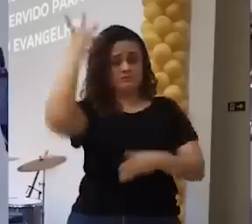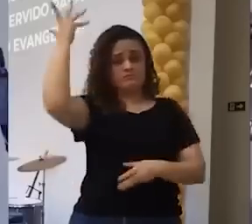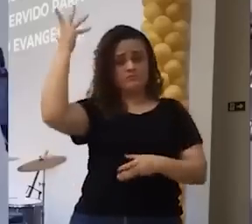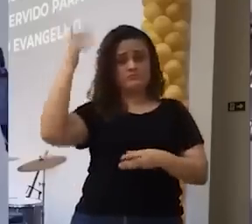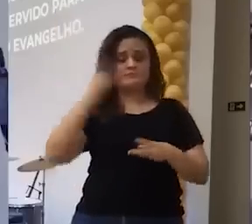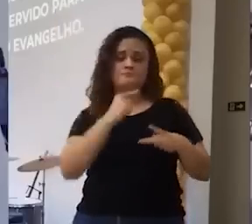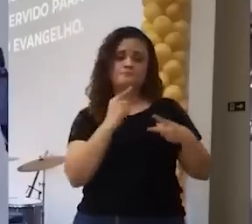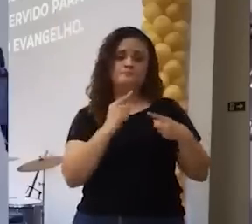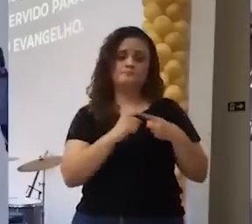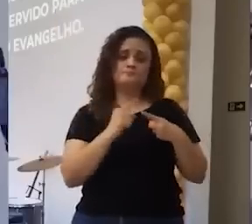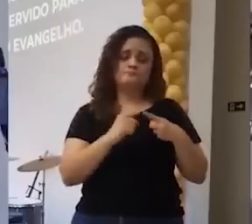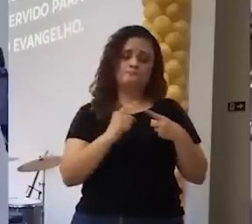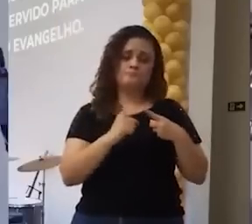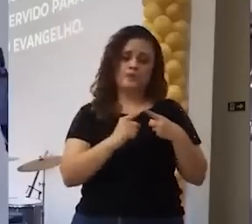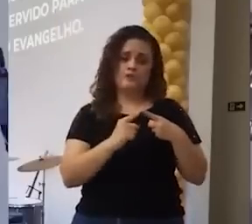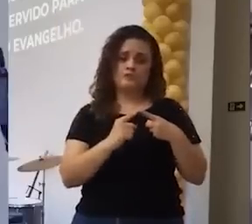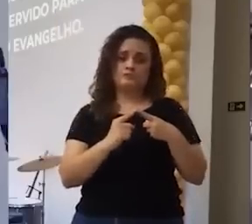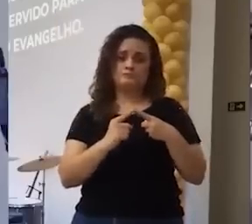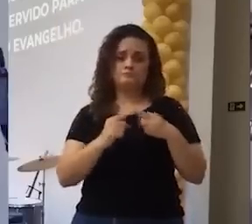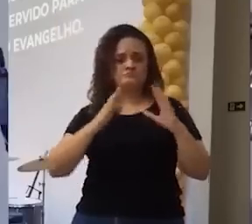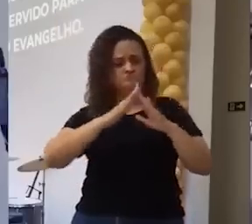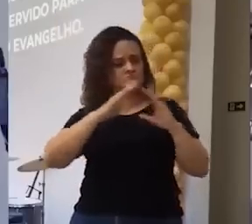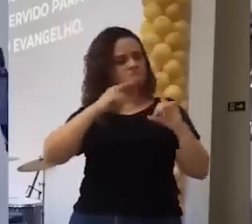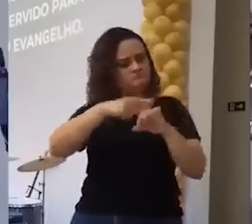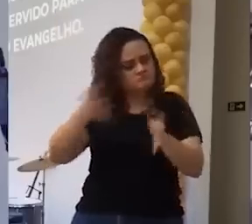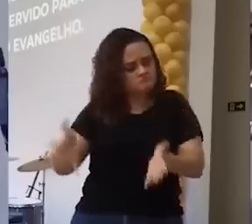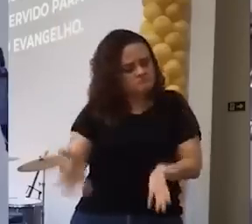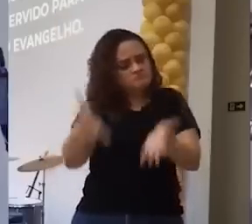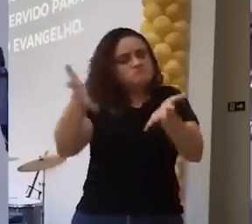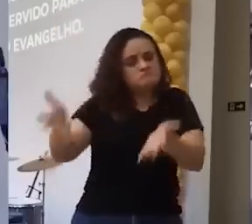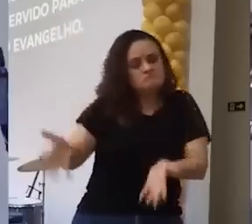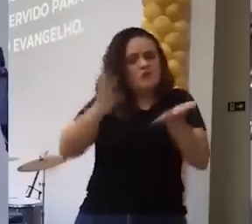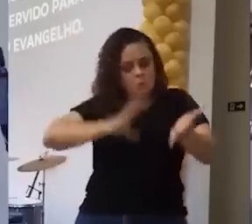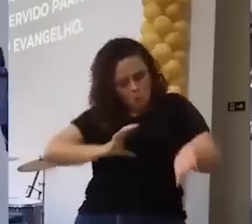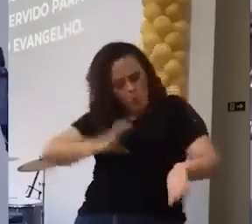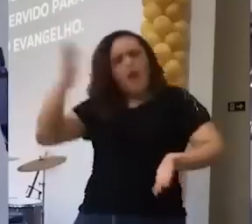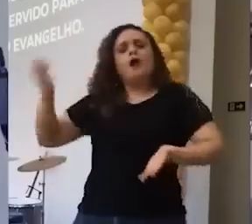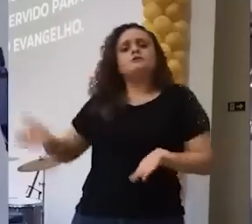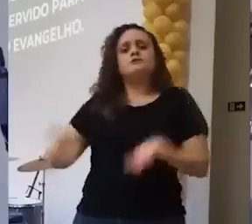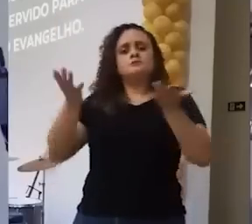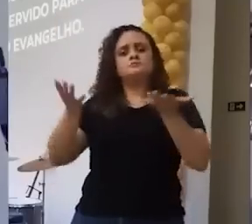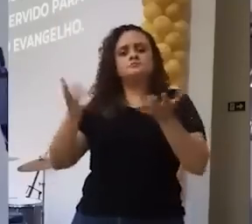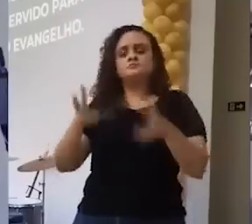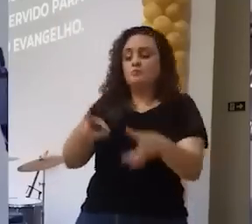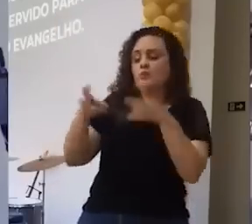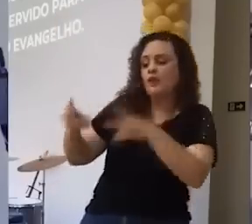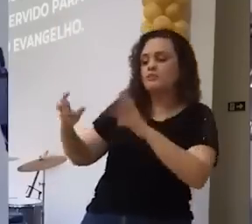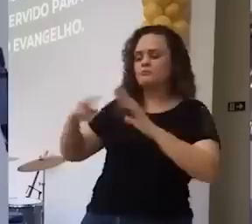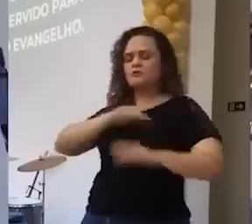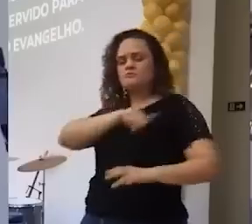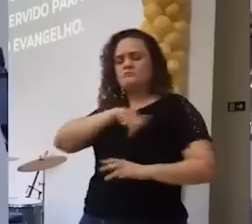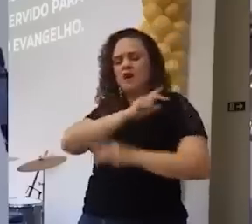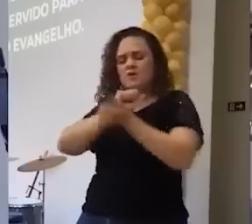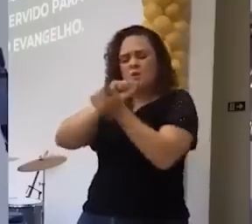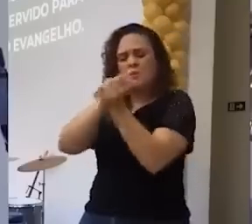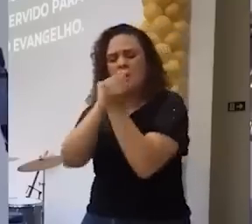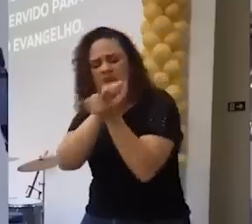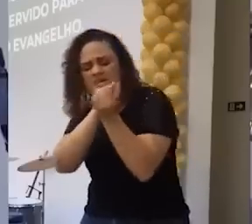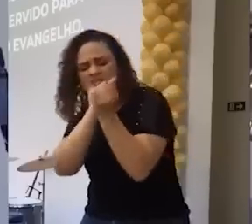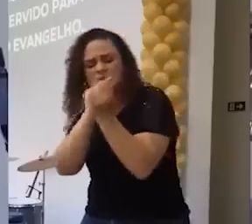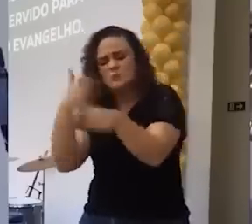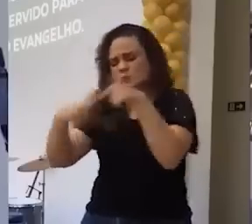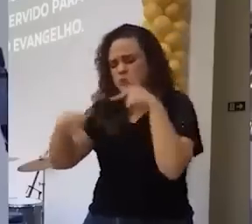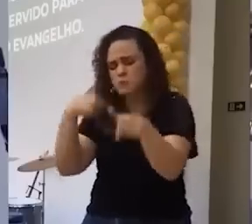igreja foi mais encorajada. Quando viram Paulo preso, trabalhando mais do que eles na